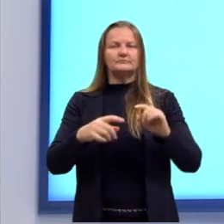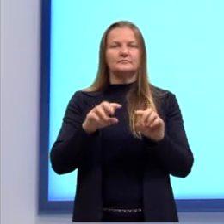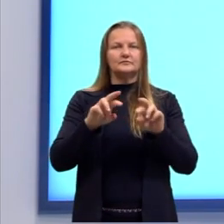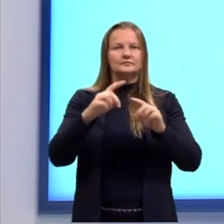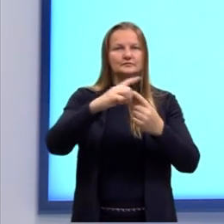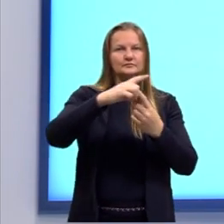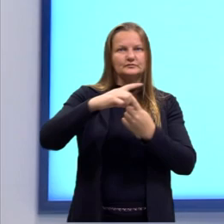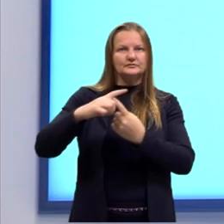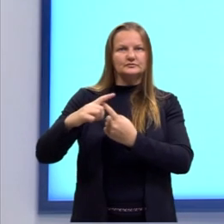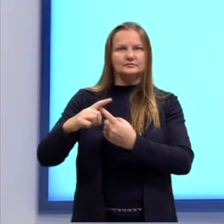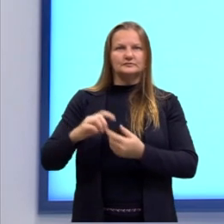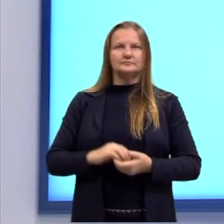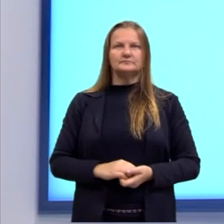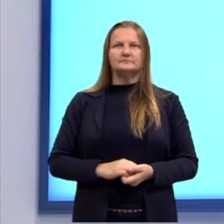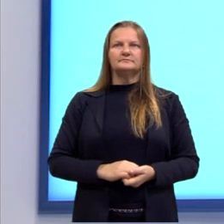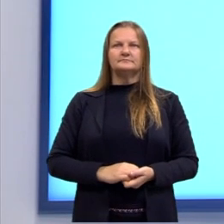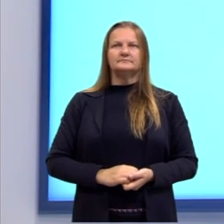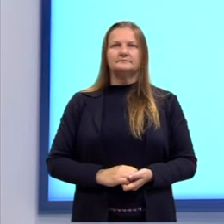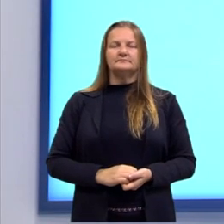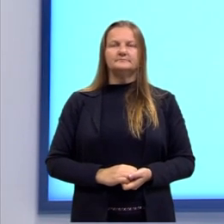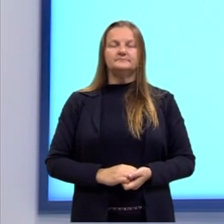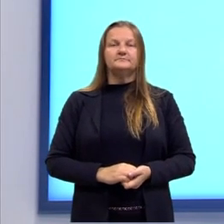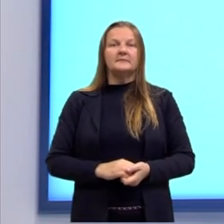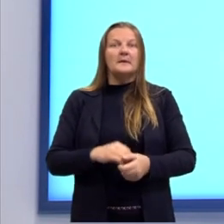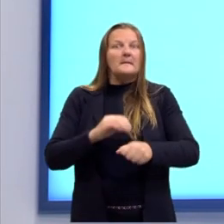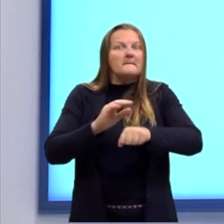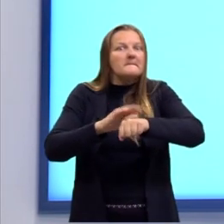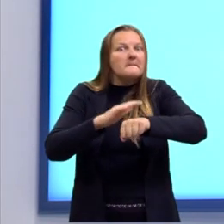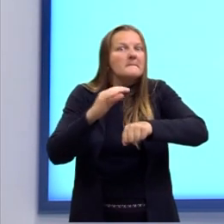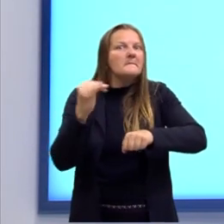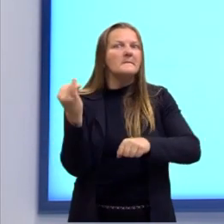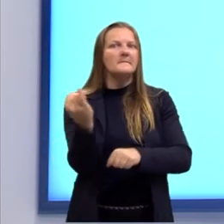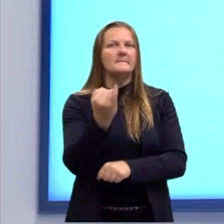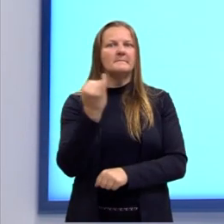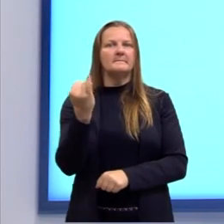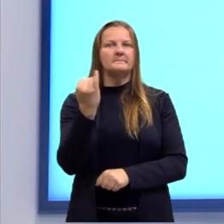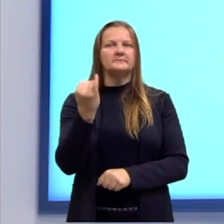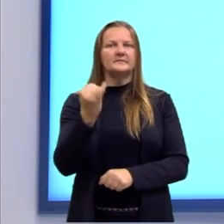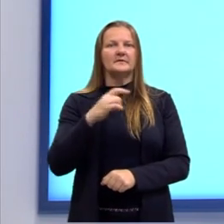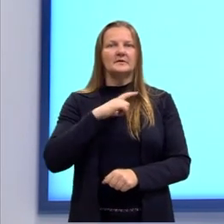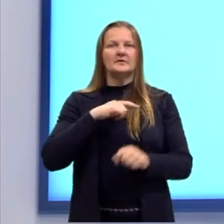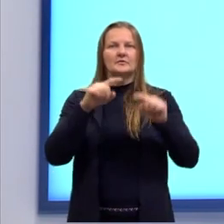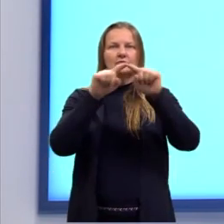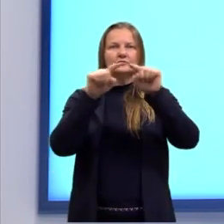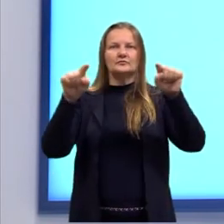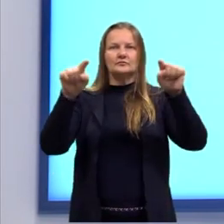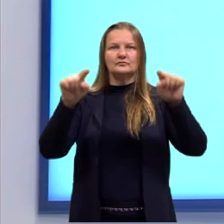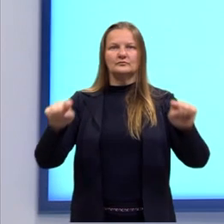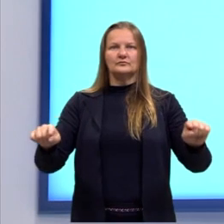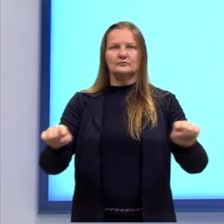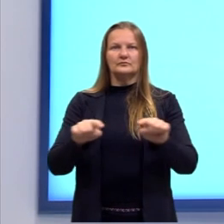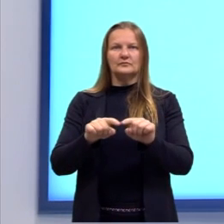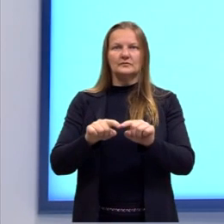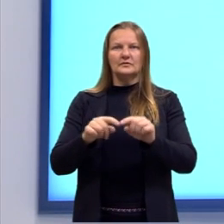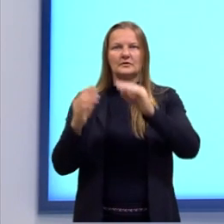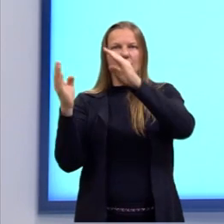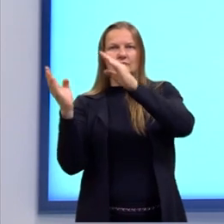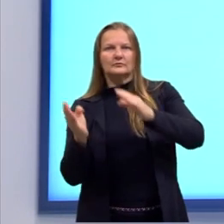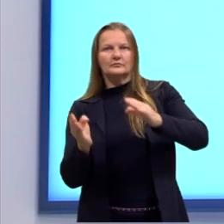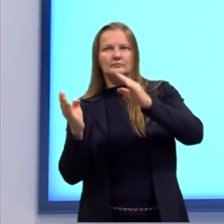dos quadriláteros os principais quadriláteros Então são os trapézios paralelogramos